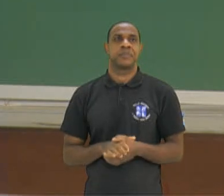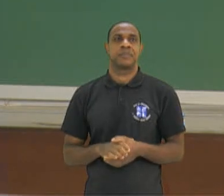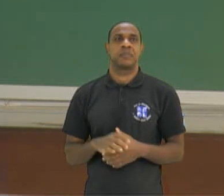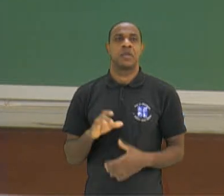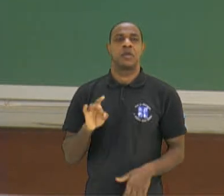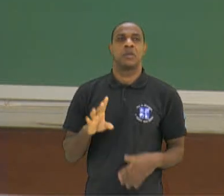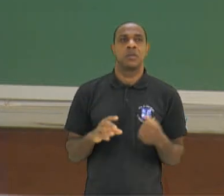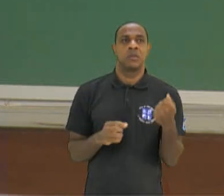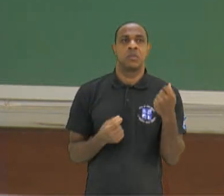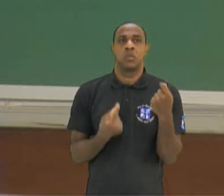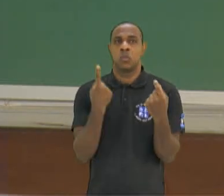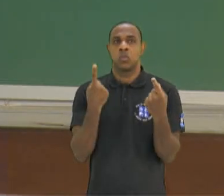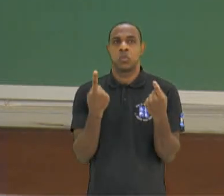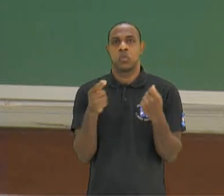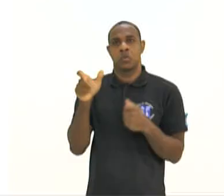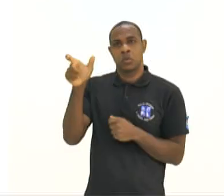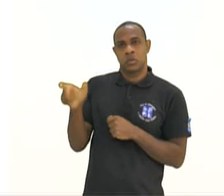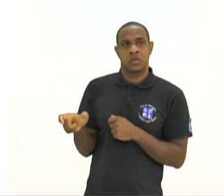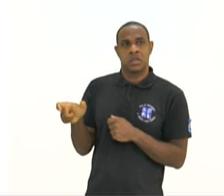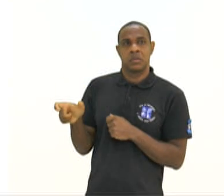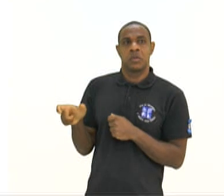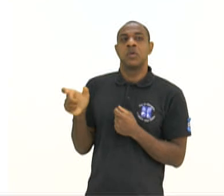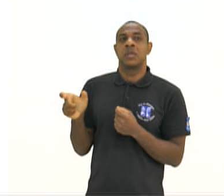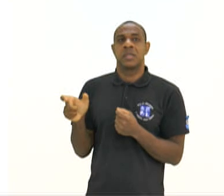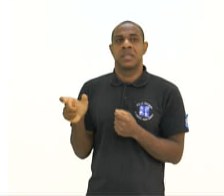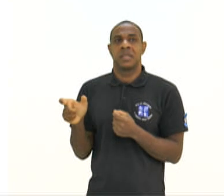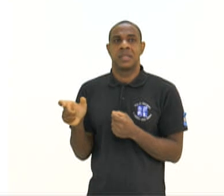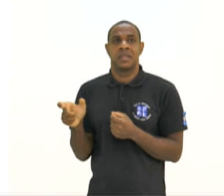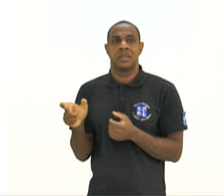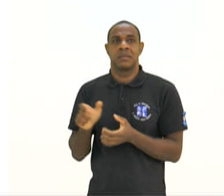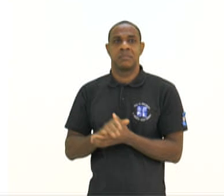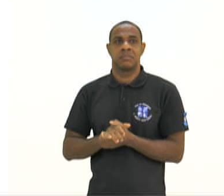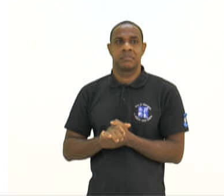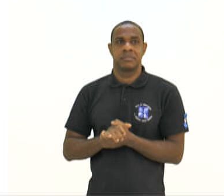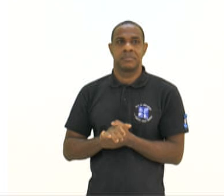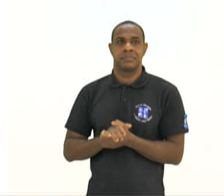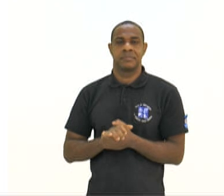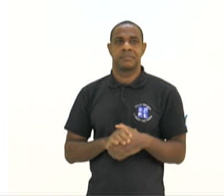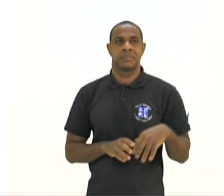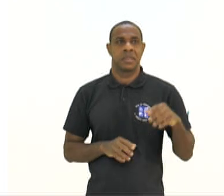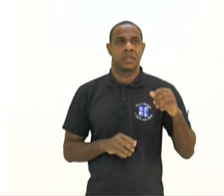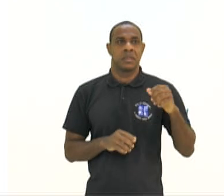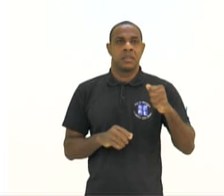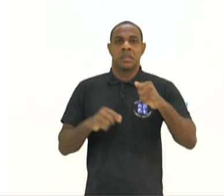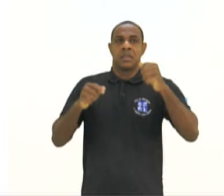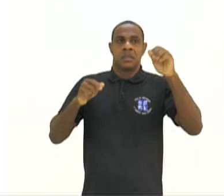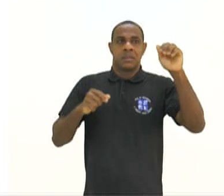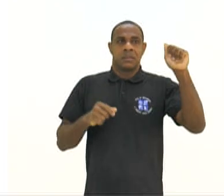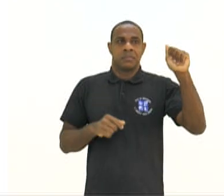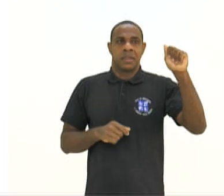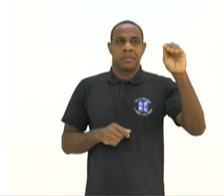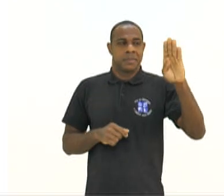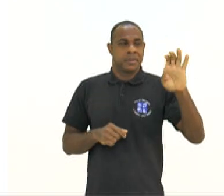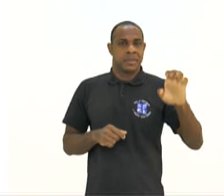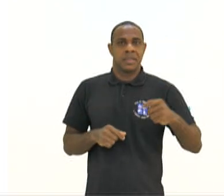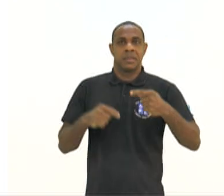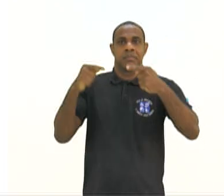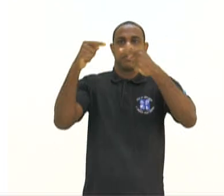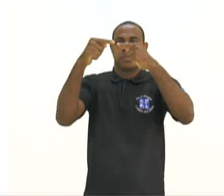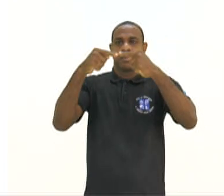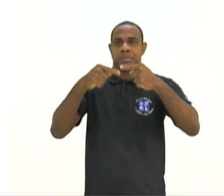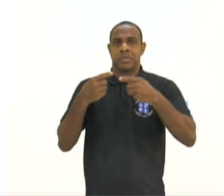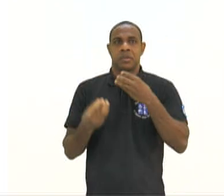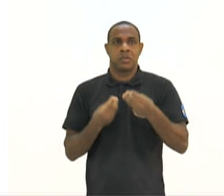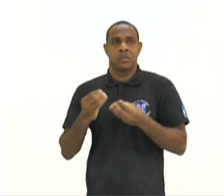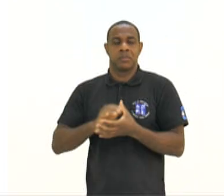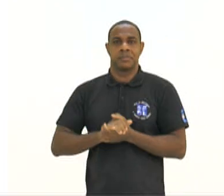se são sujeitos nas cláusulas relativas. Only if they are object in relative clause. Apenas se são objetos